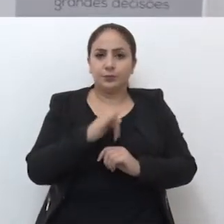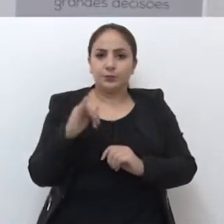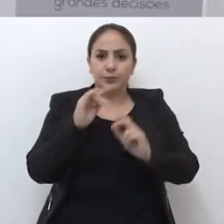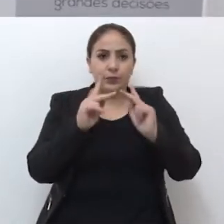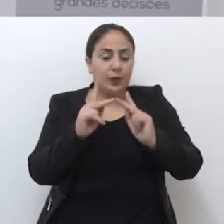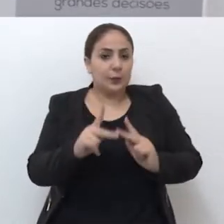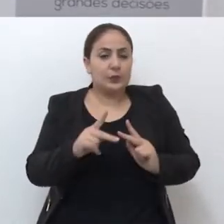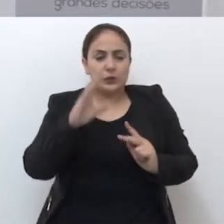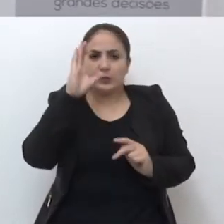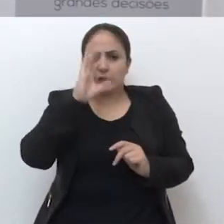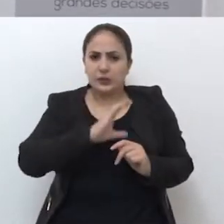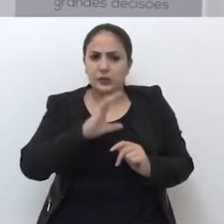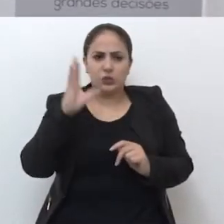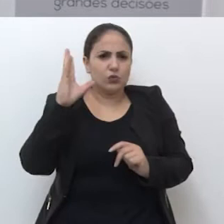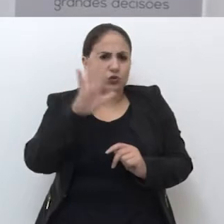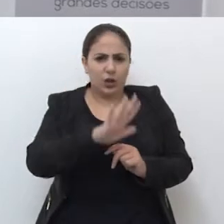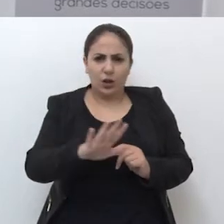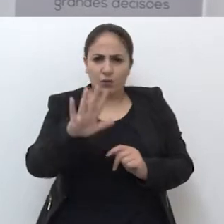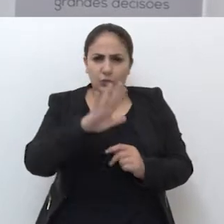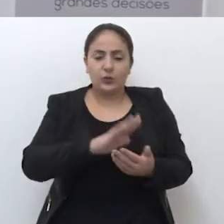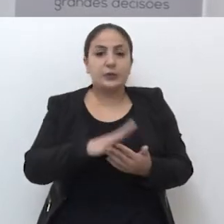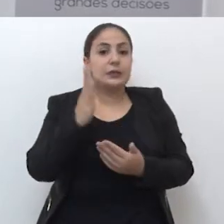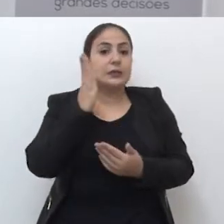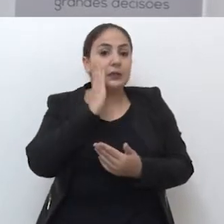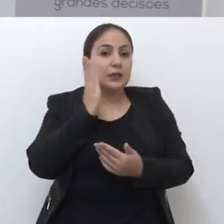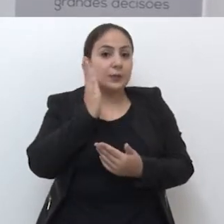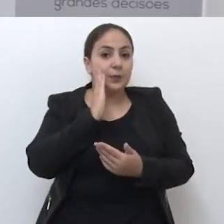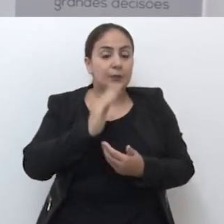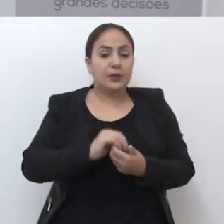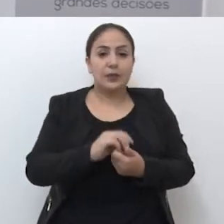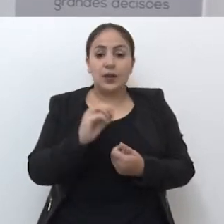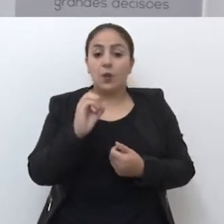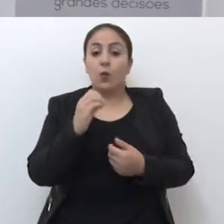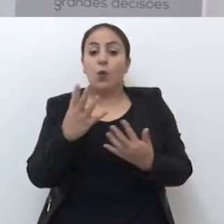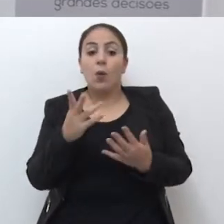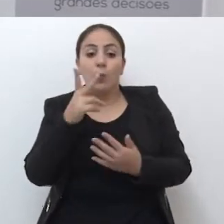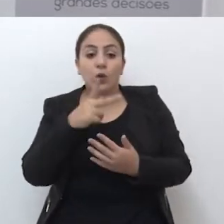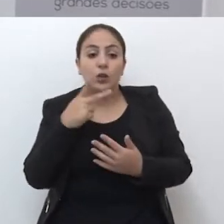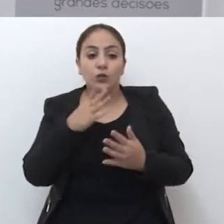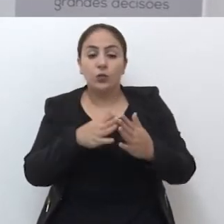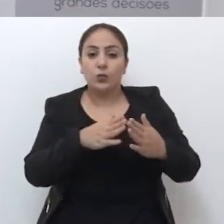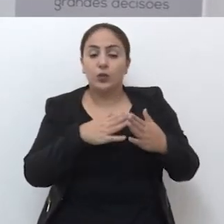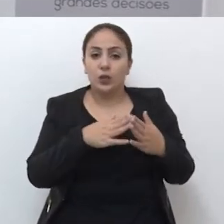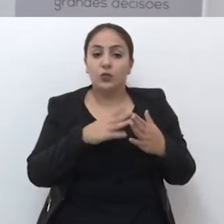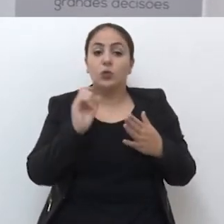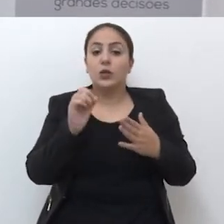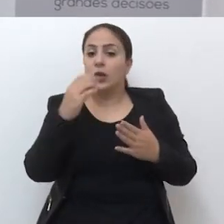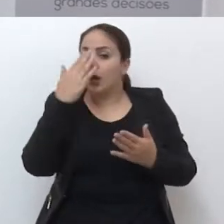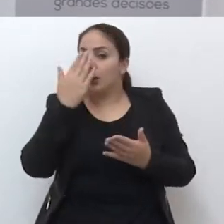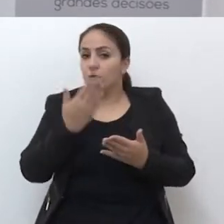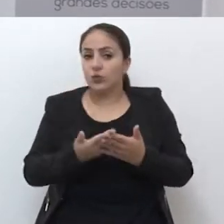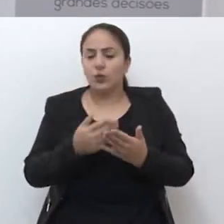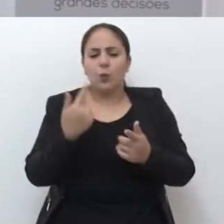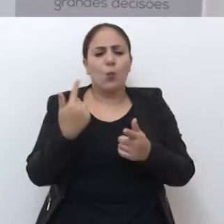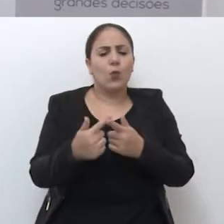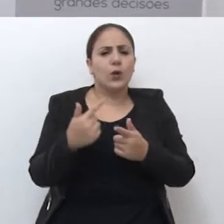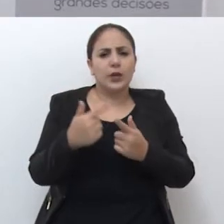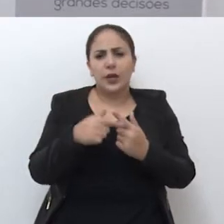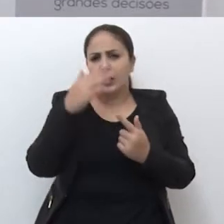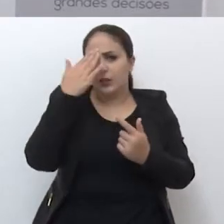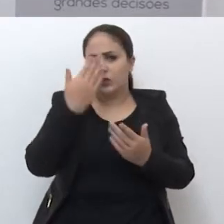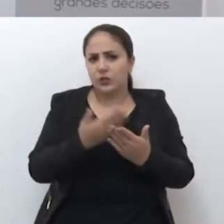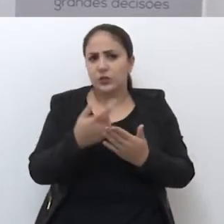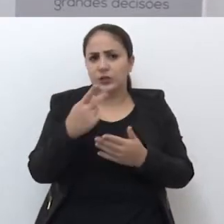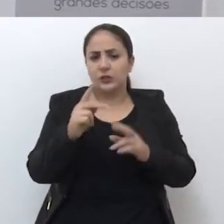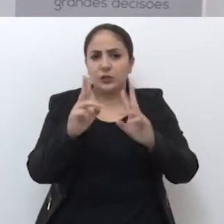muito importante que o eleitor, cidadão como um todo, saiba o que o seu político defende e aquilo que o seu político acredita e por